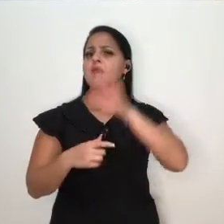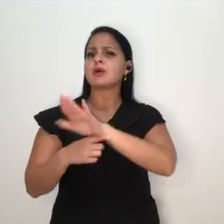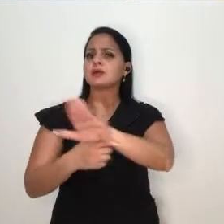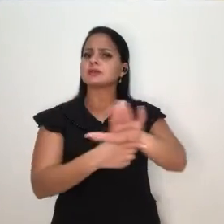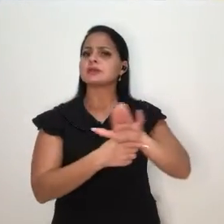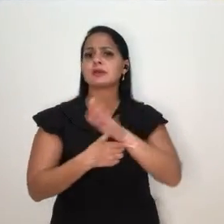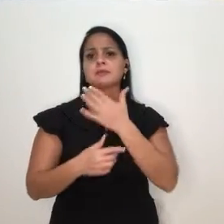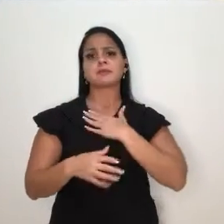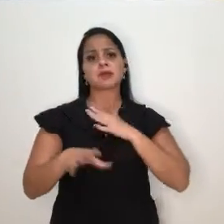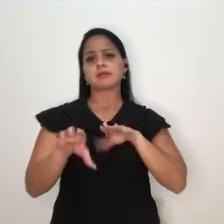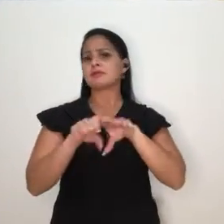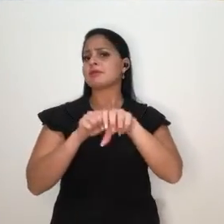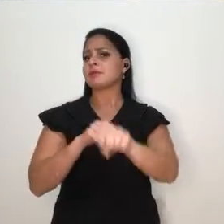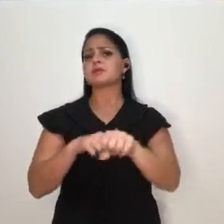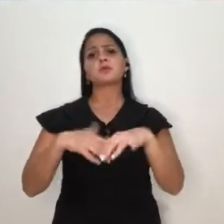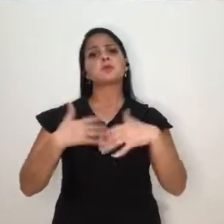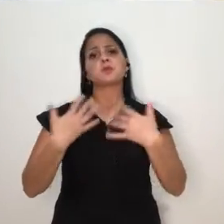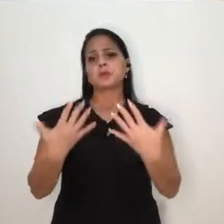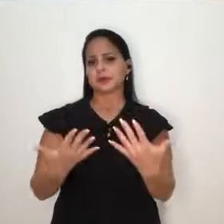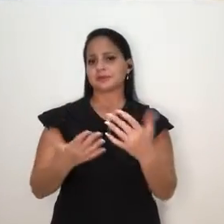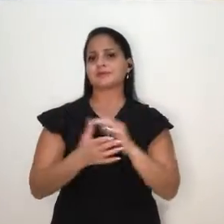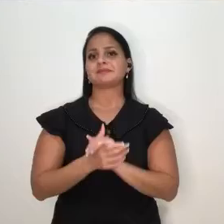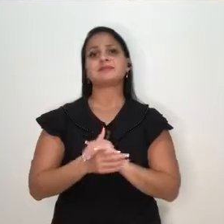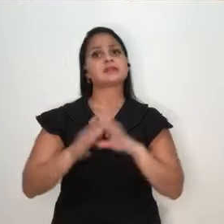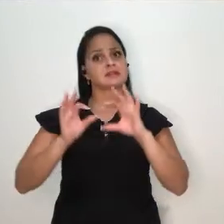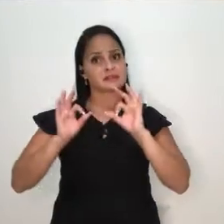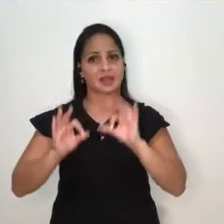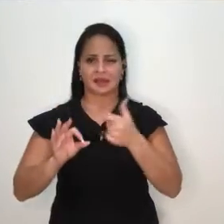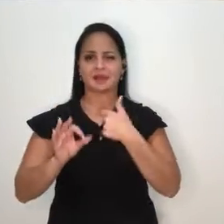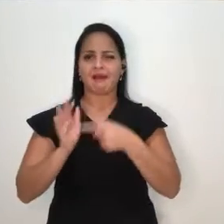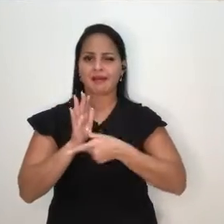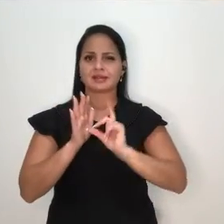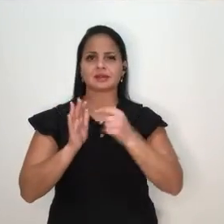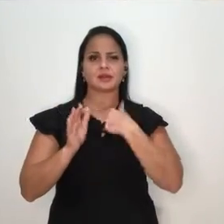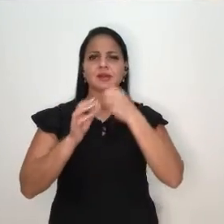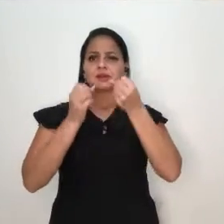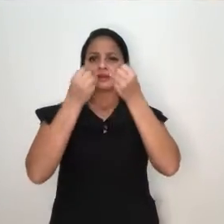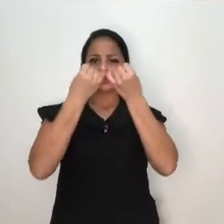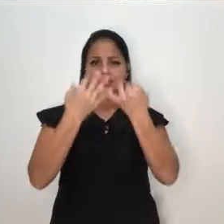do programa para a minha formação? Foi exatamente isso que eu falei.